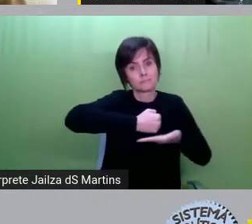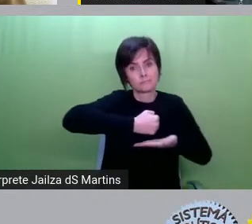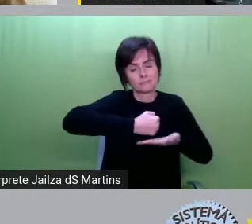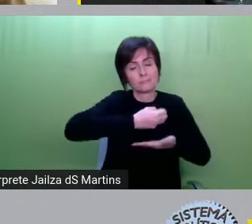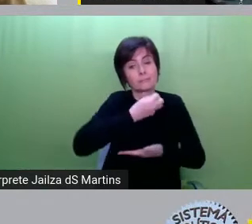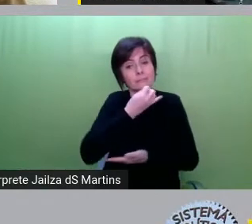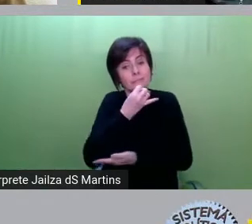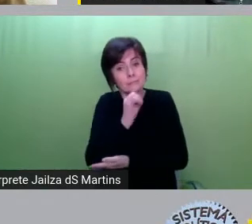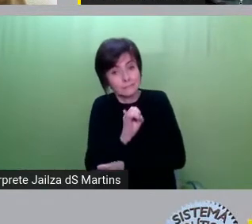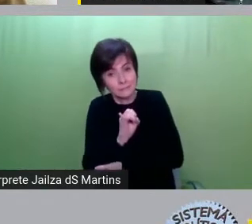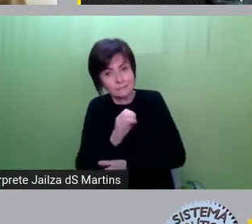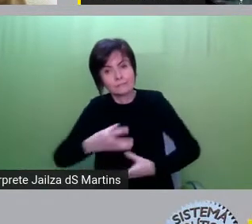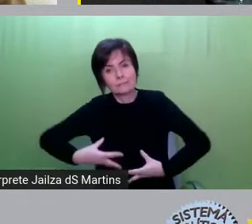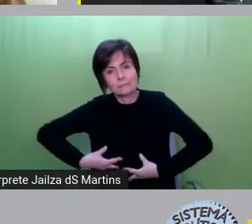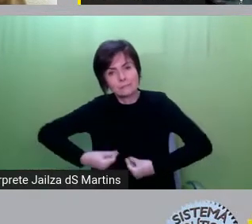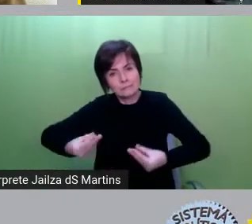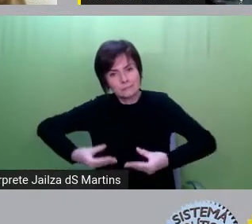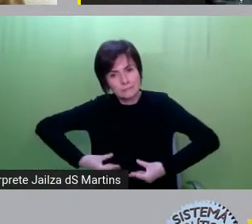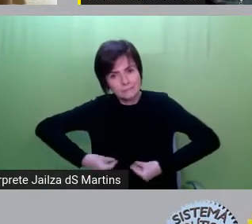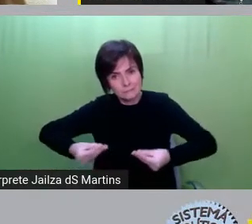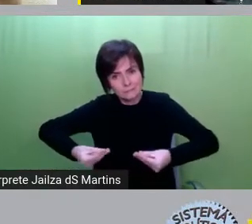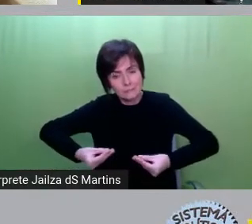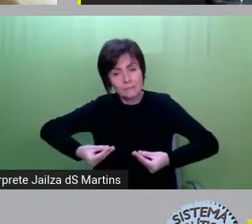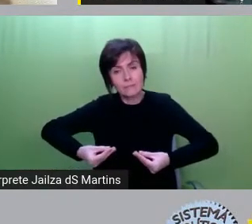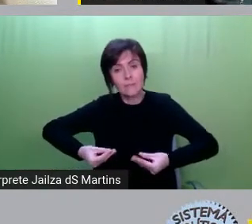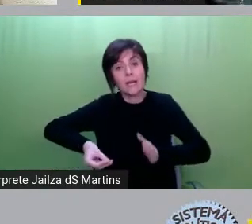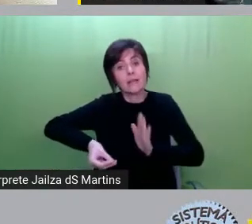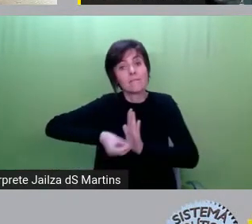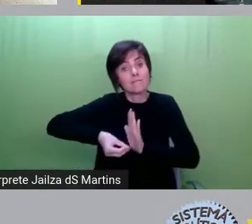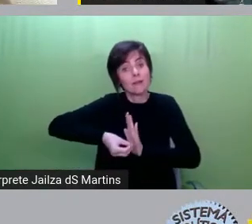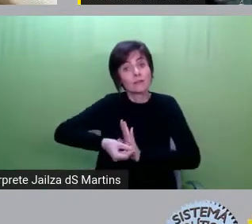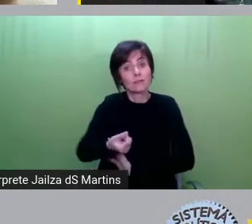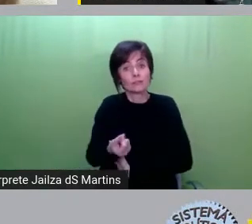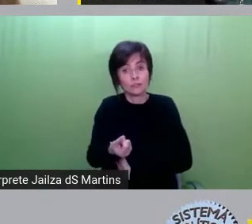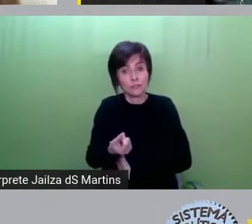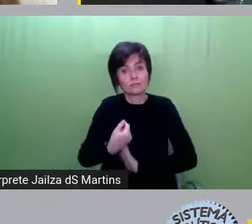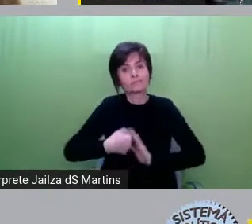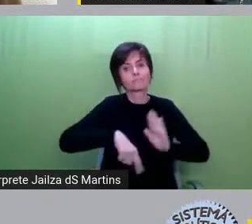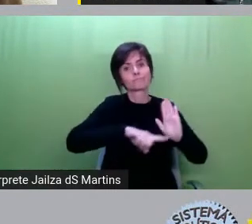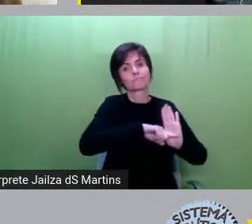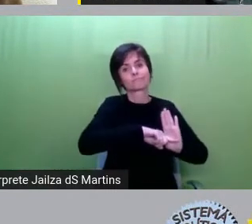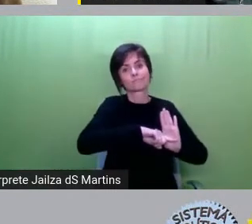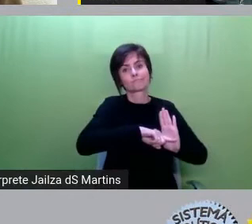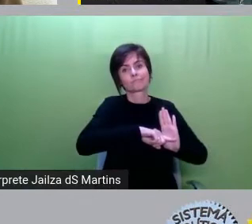Se os gastos forem maiores que as receitas, a gente tem déficit.